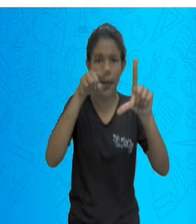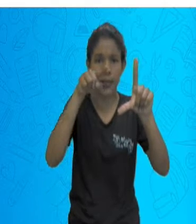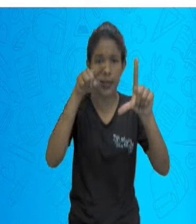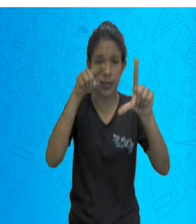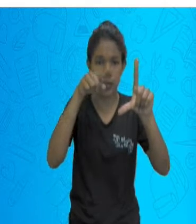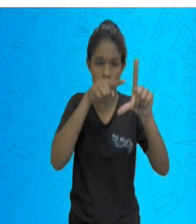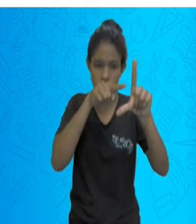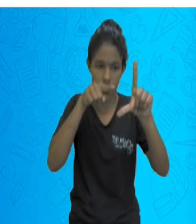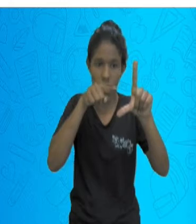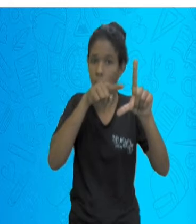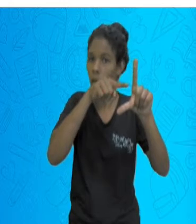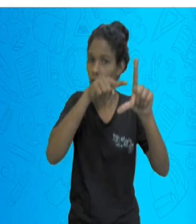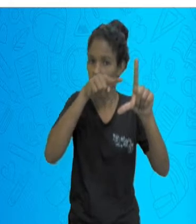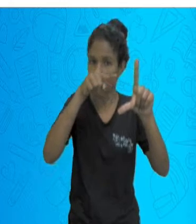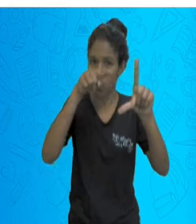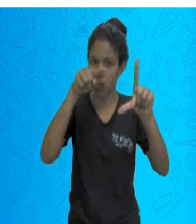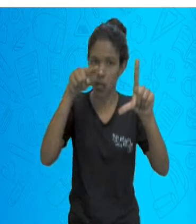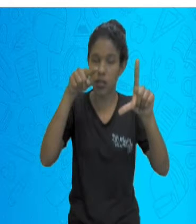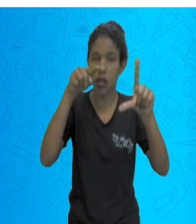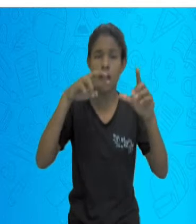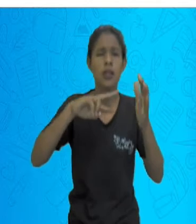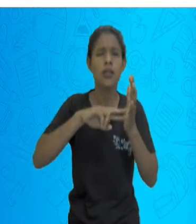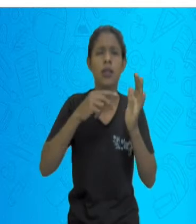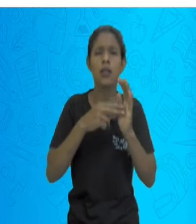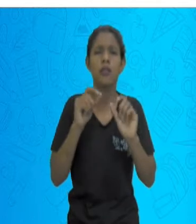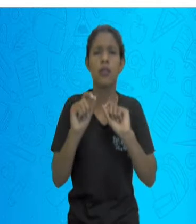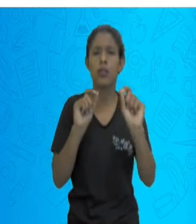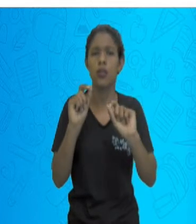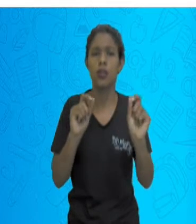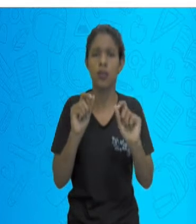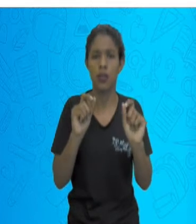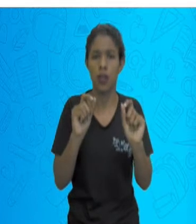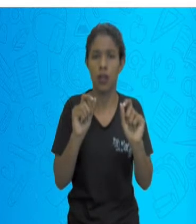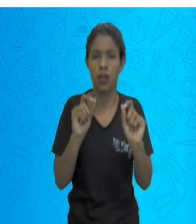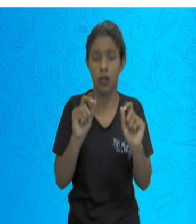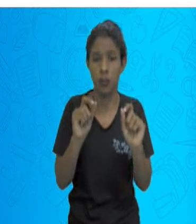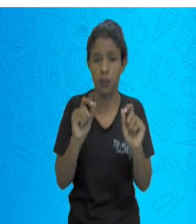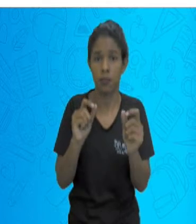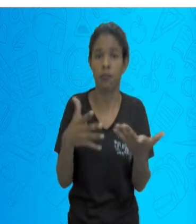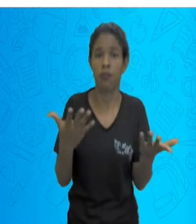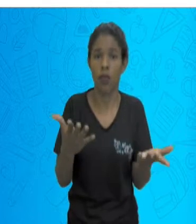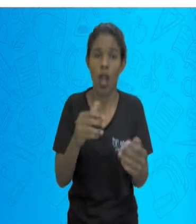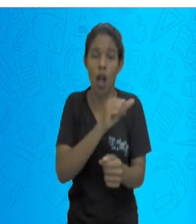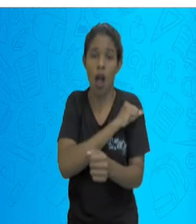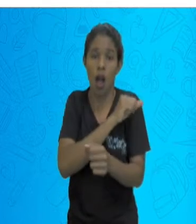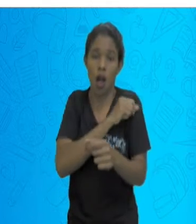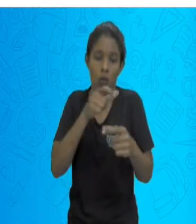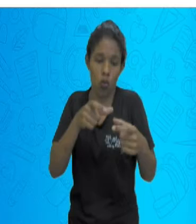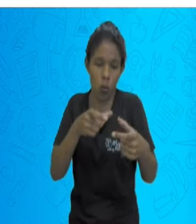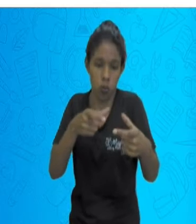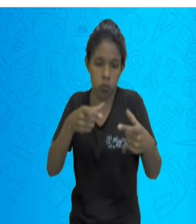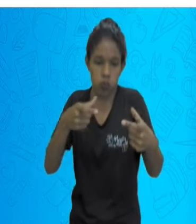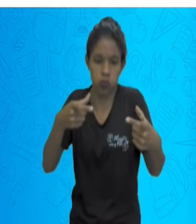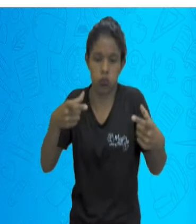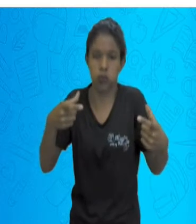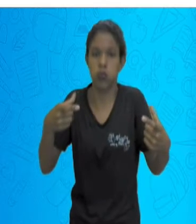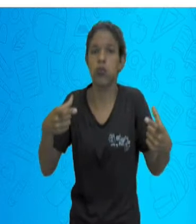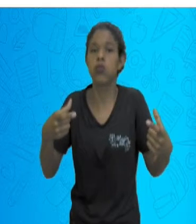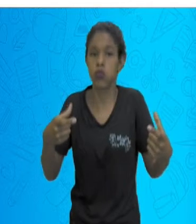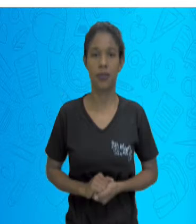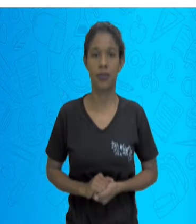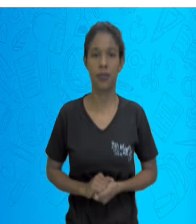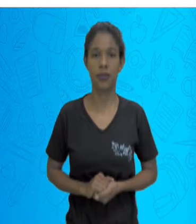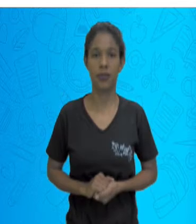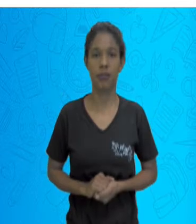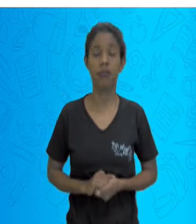é crescente, significa que houve um acréscimo do número de alunos daquela série na